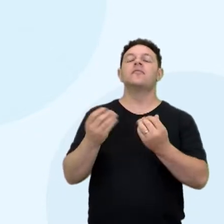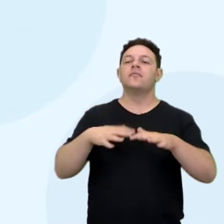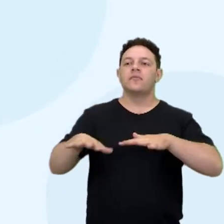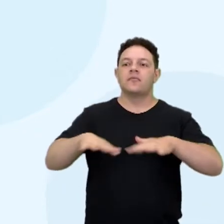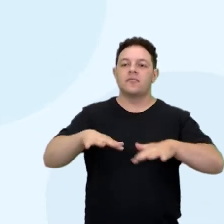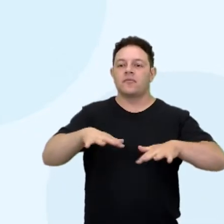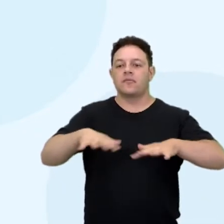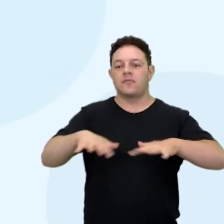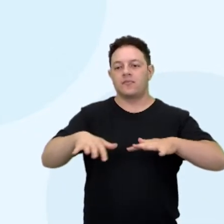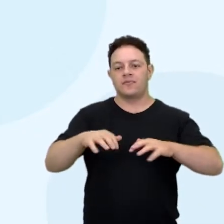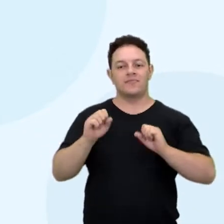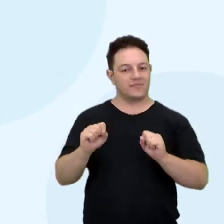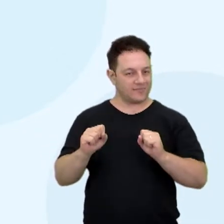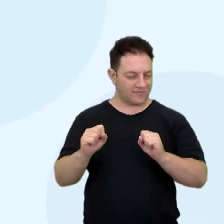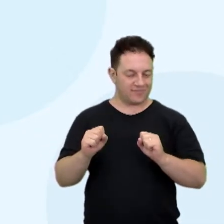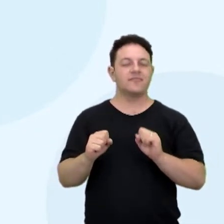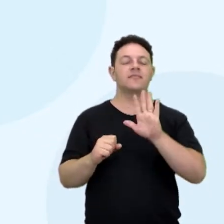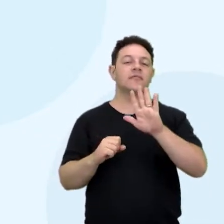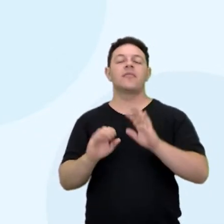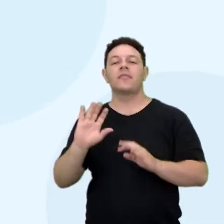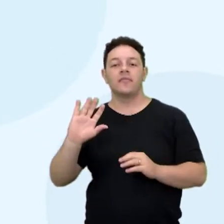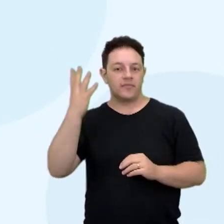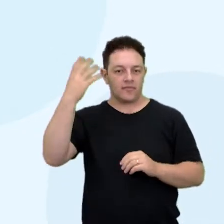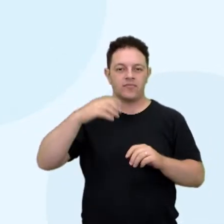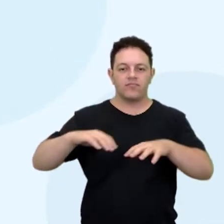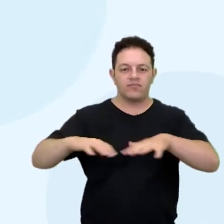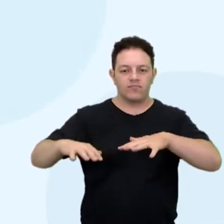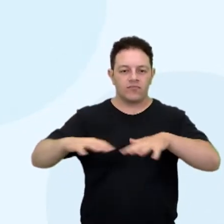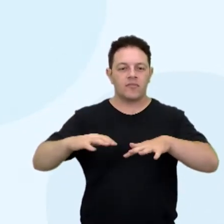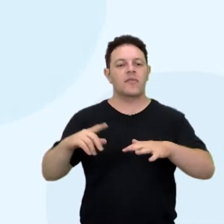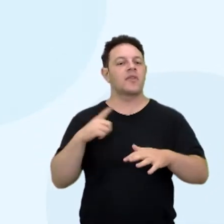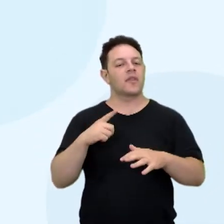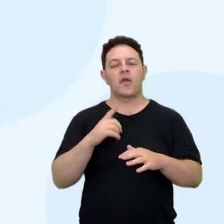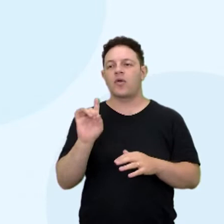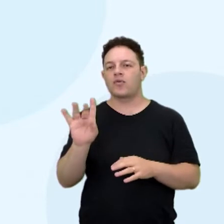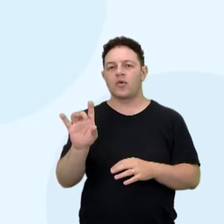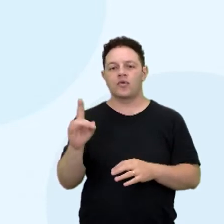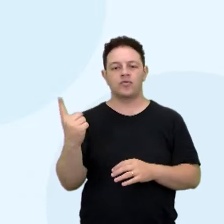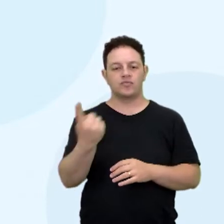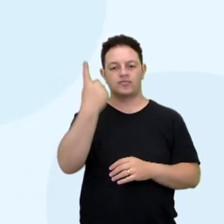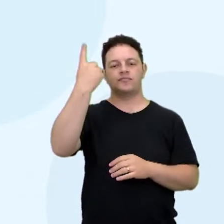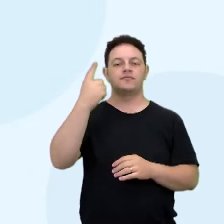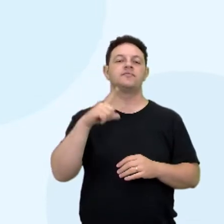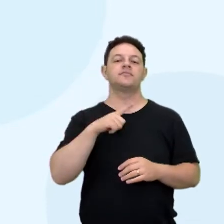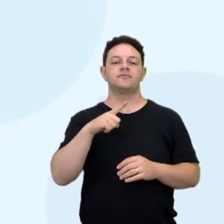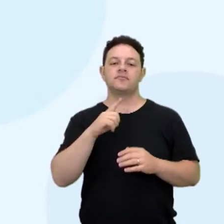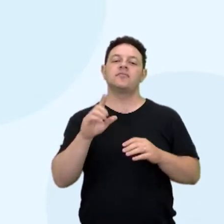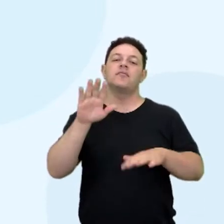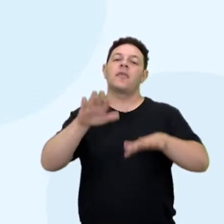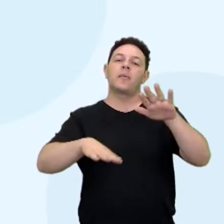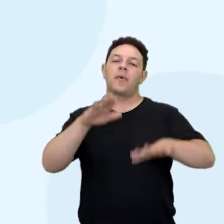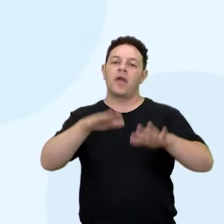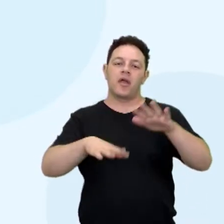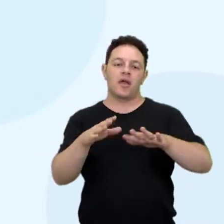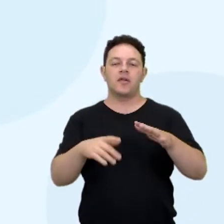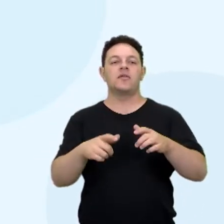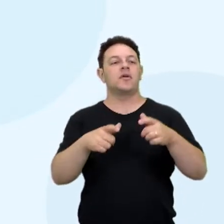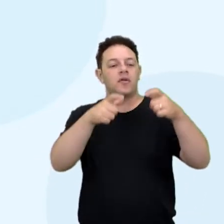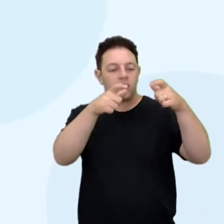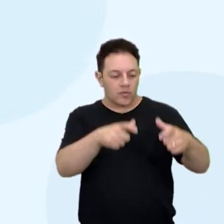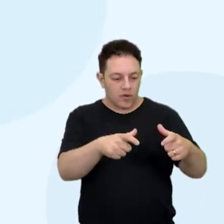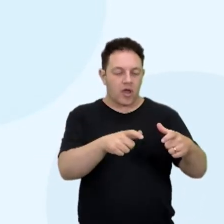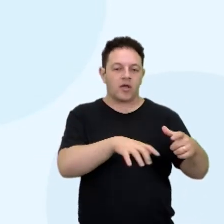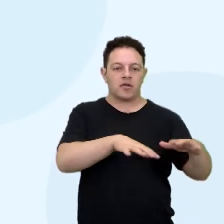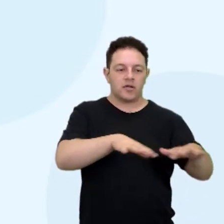um terremoto. Os eventos sísmicos têm magnitude única e os efeitos variam de acordo com a distância do